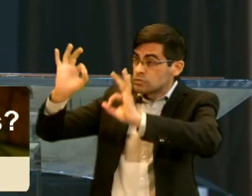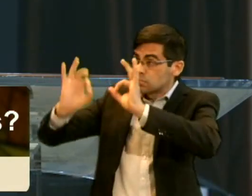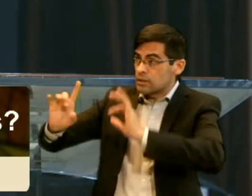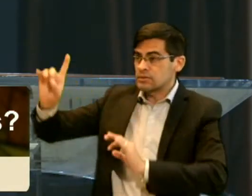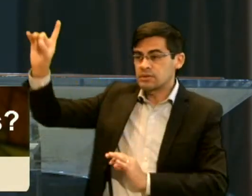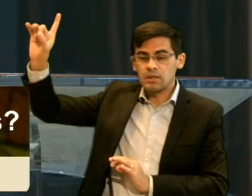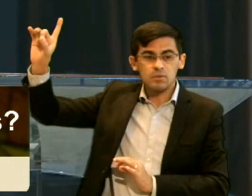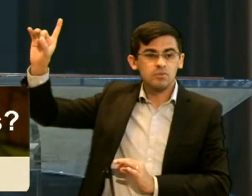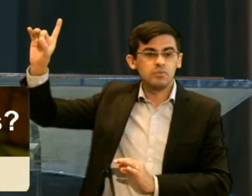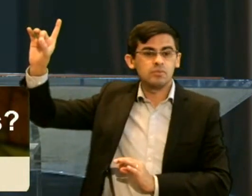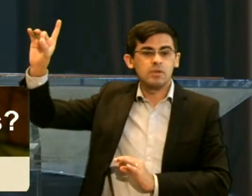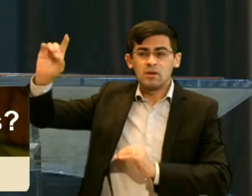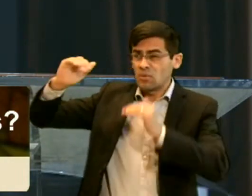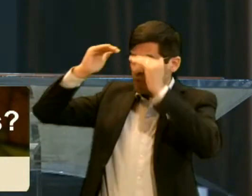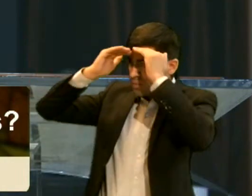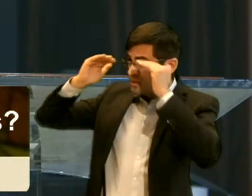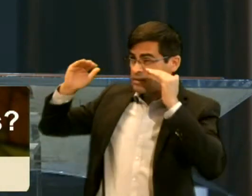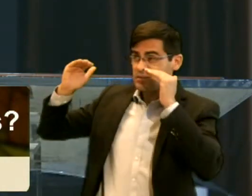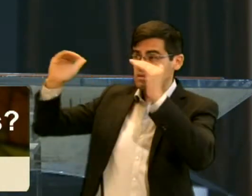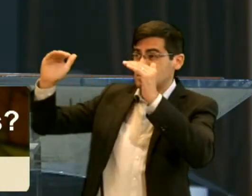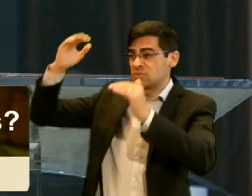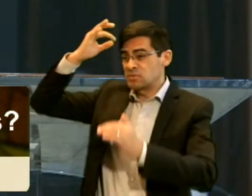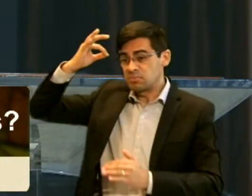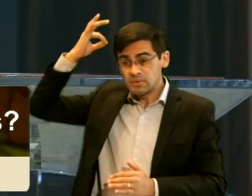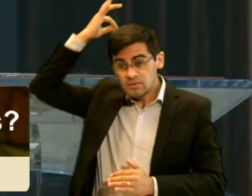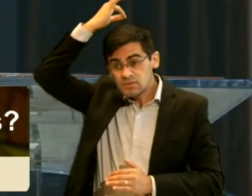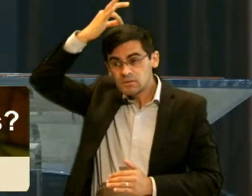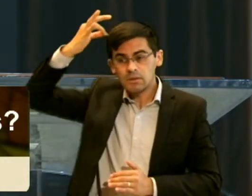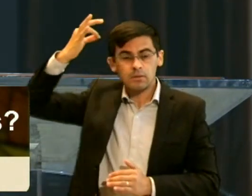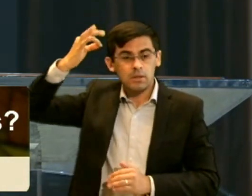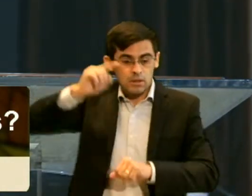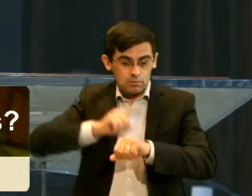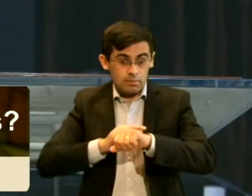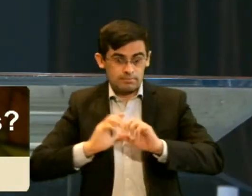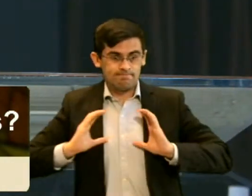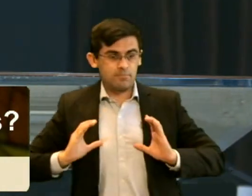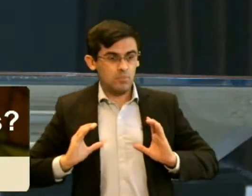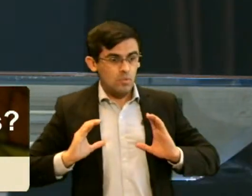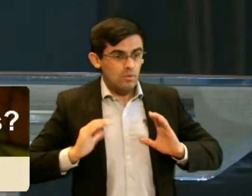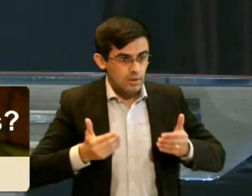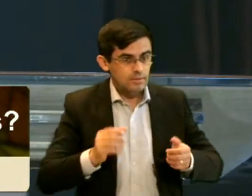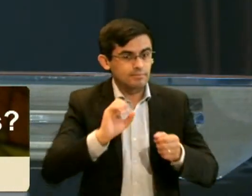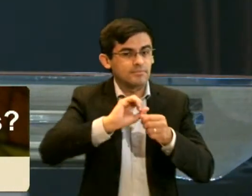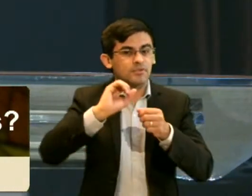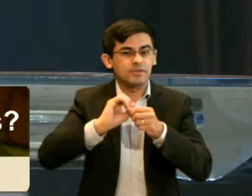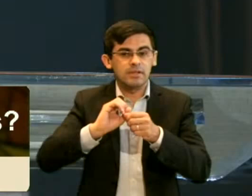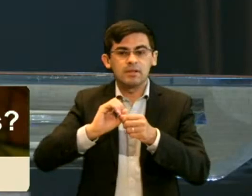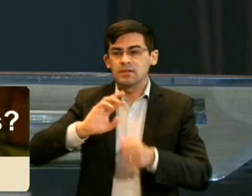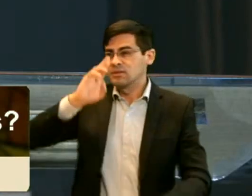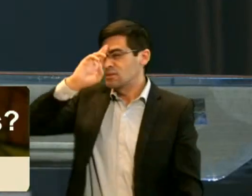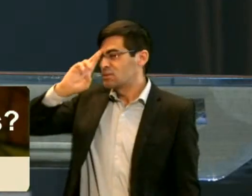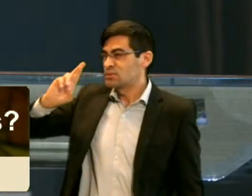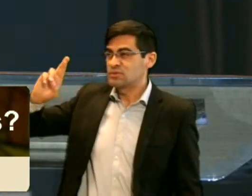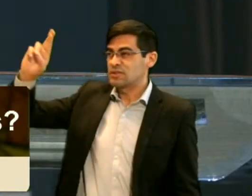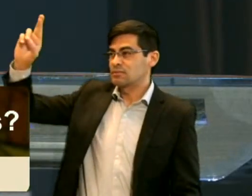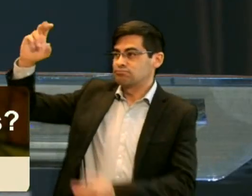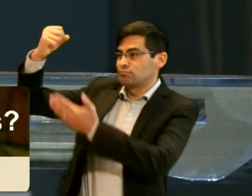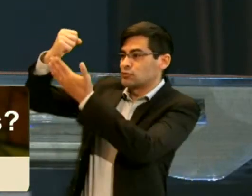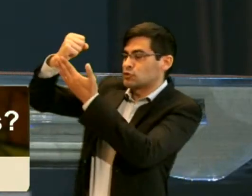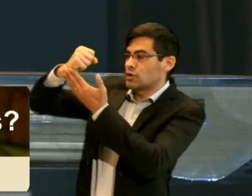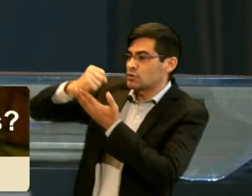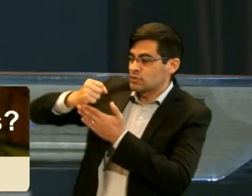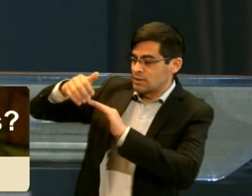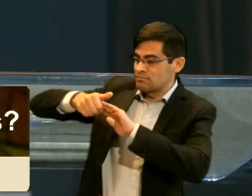entrega, sim, à lei do Espírito. E quando nós temos coragem de fazer isso, o Senhor nos toma pelas